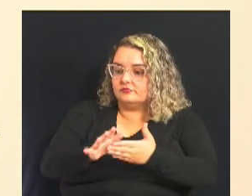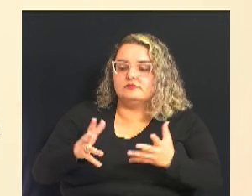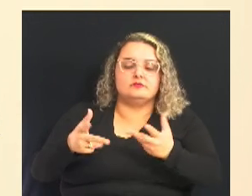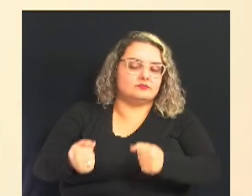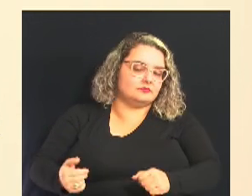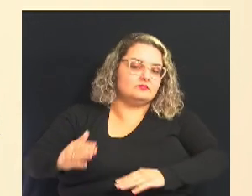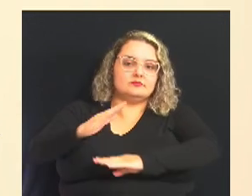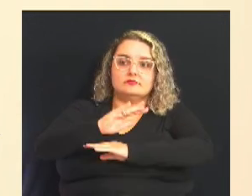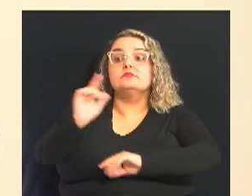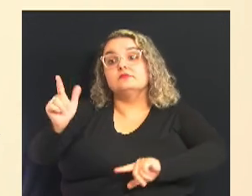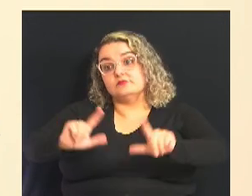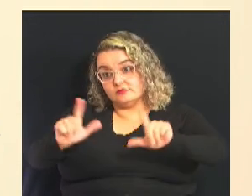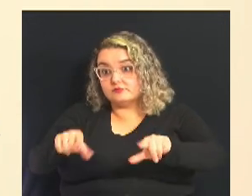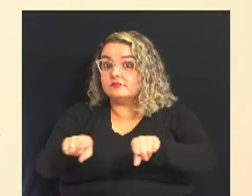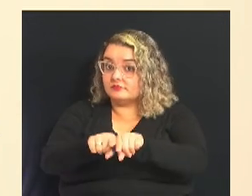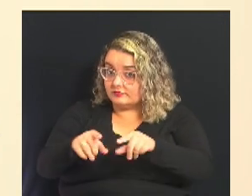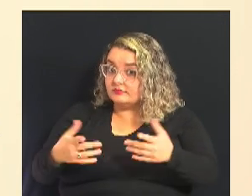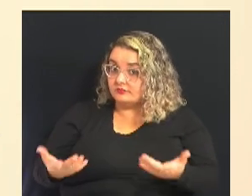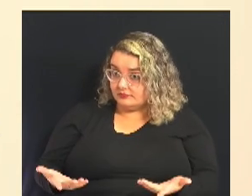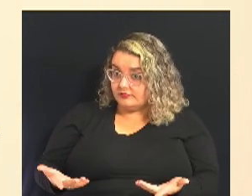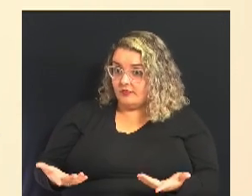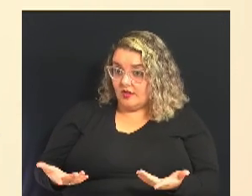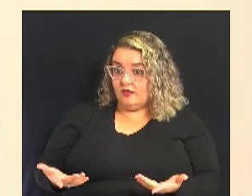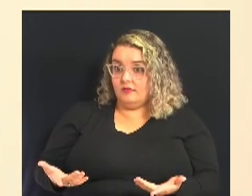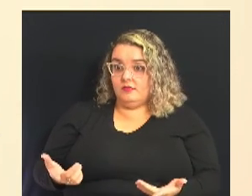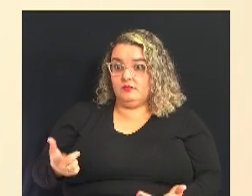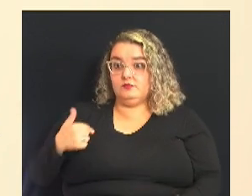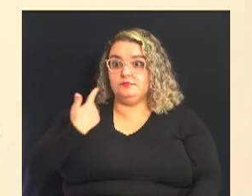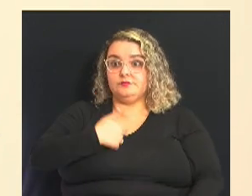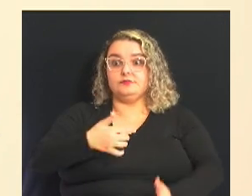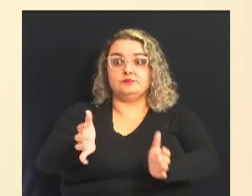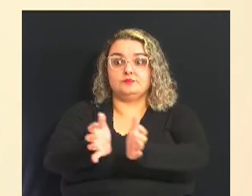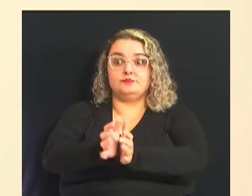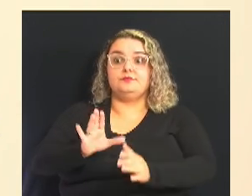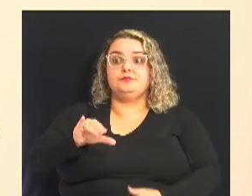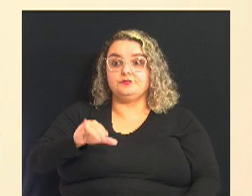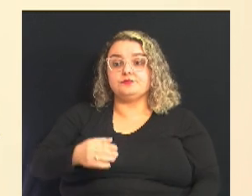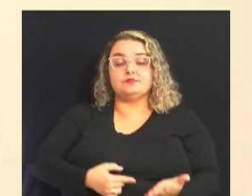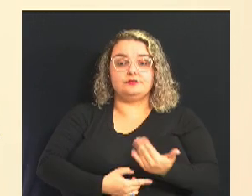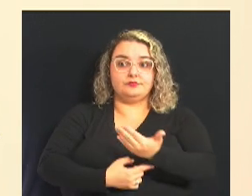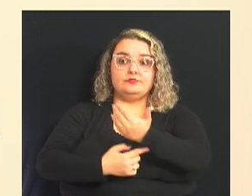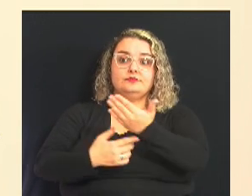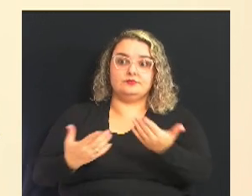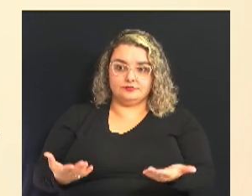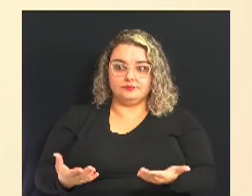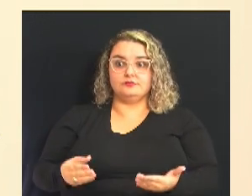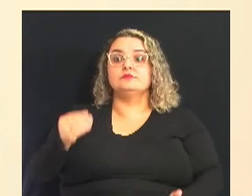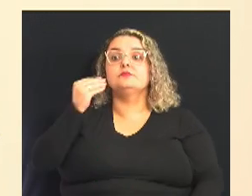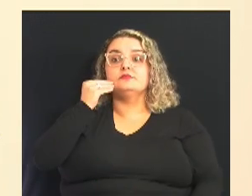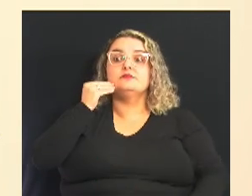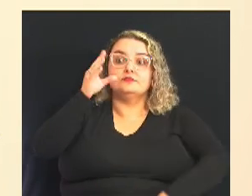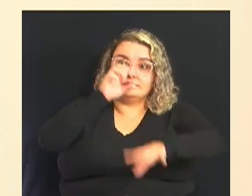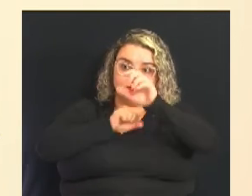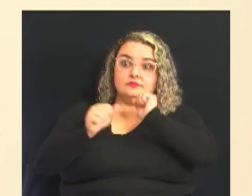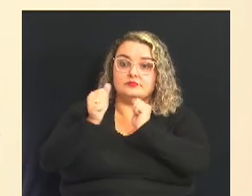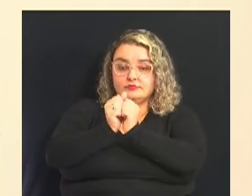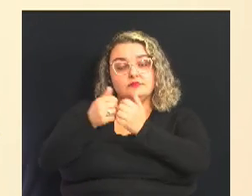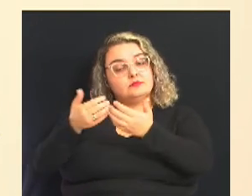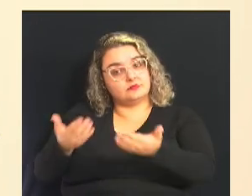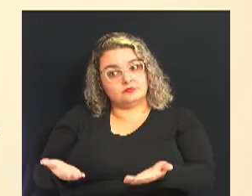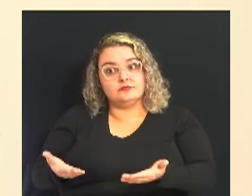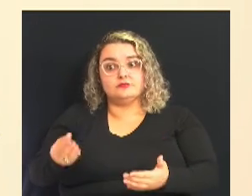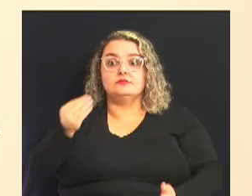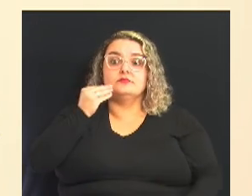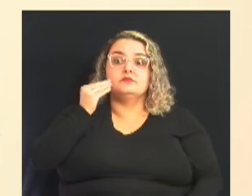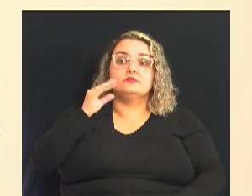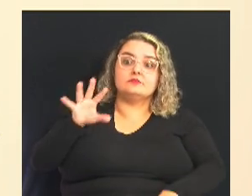TV. E a gente, como Comissão de Ciência e Tecnologia, tentar aprender com eles e tentar